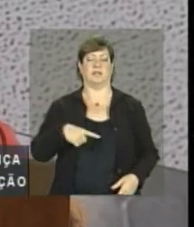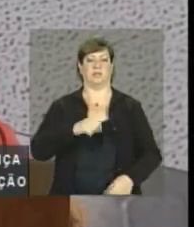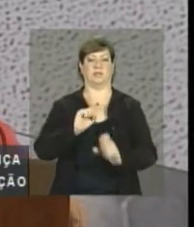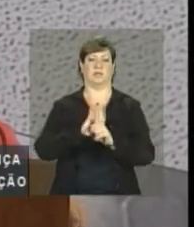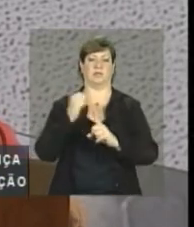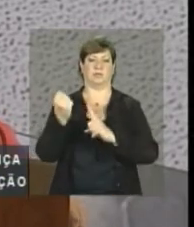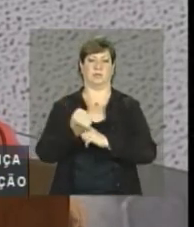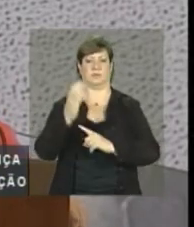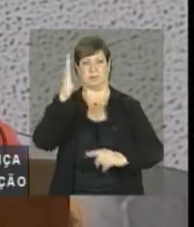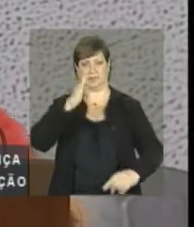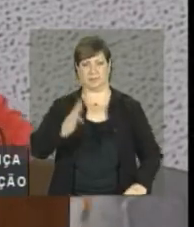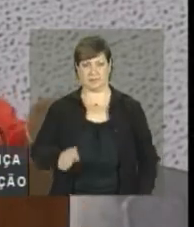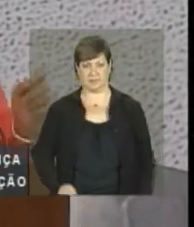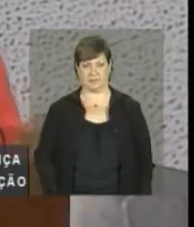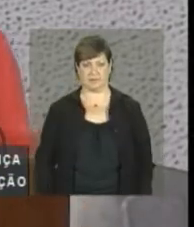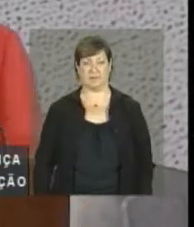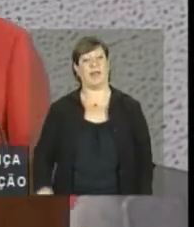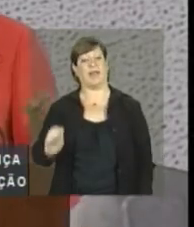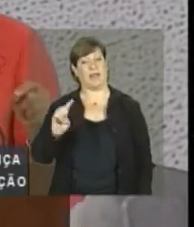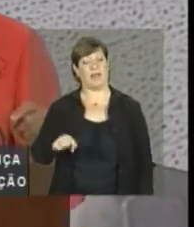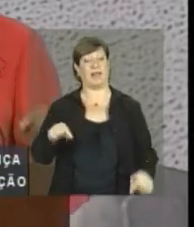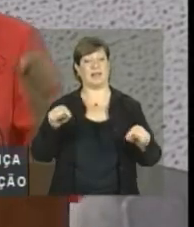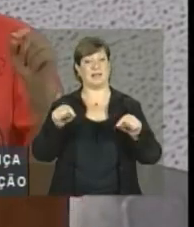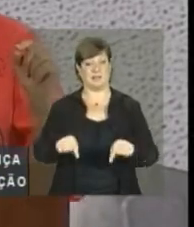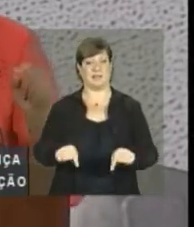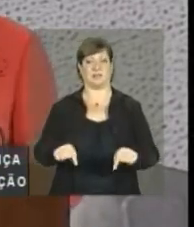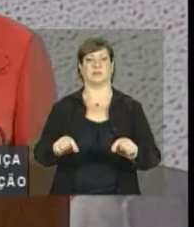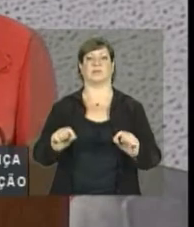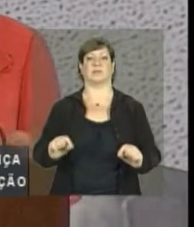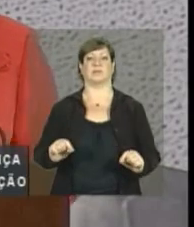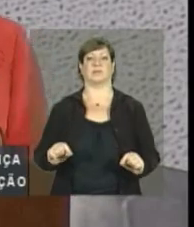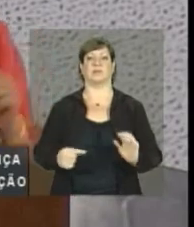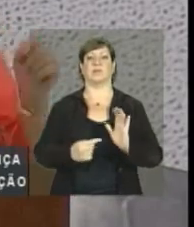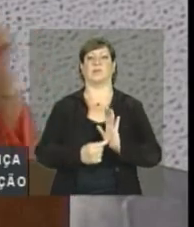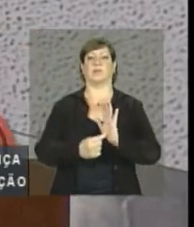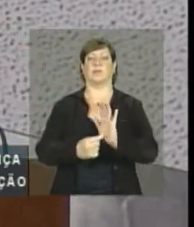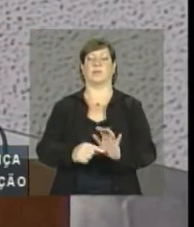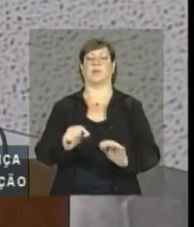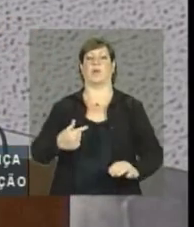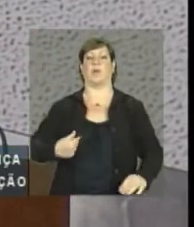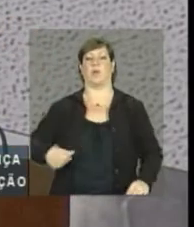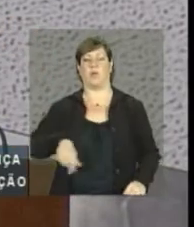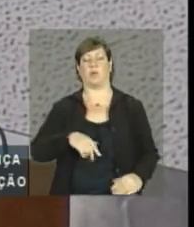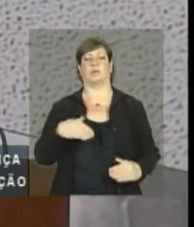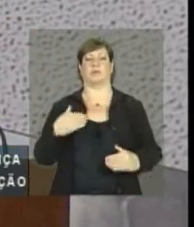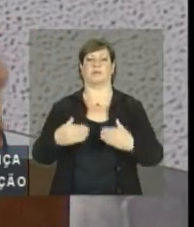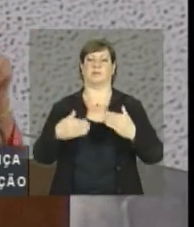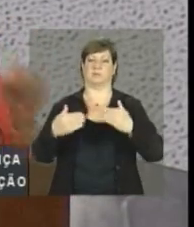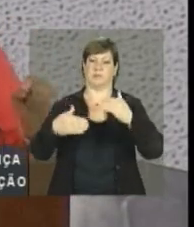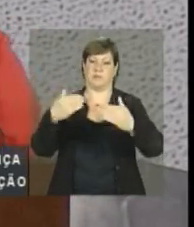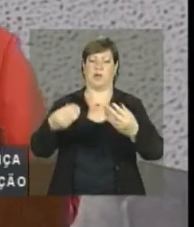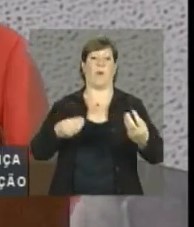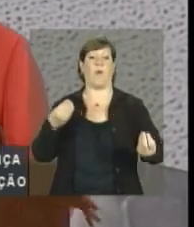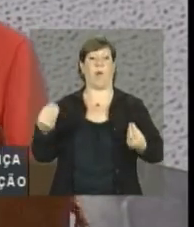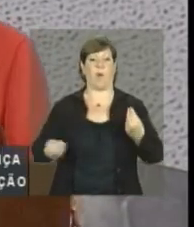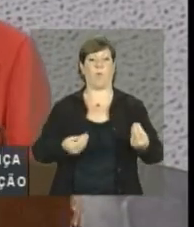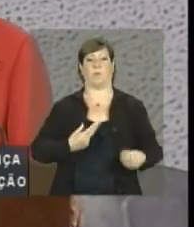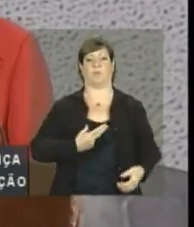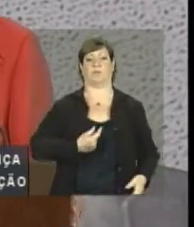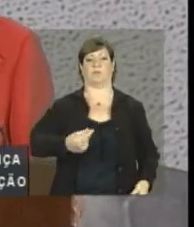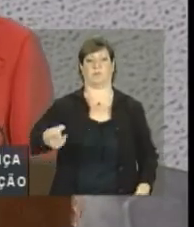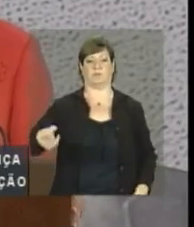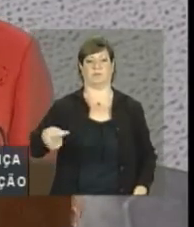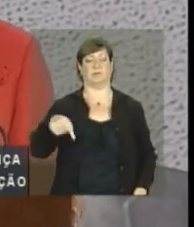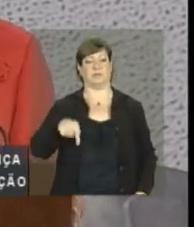brasileira. E é isso que classifica o nosso desenvolvimento como sustentável.